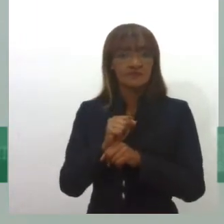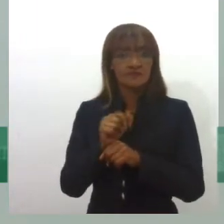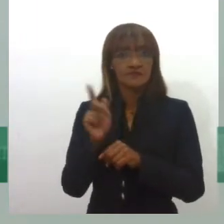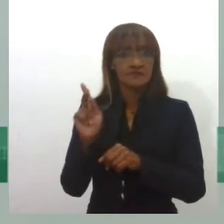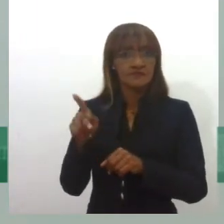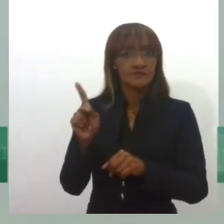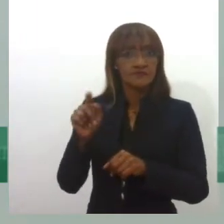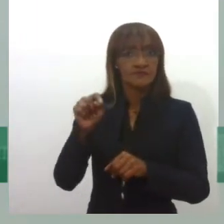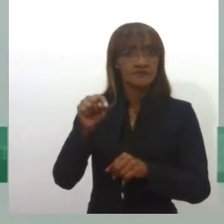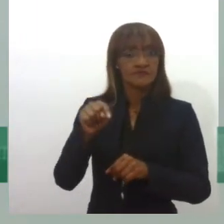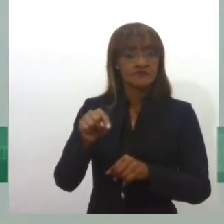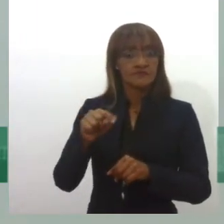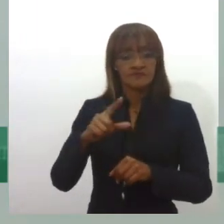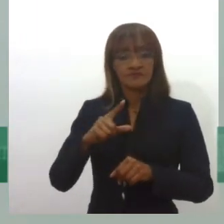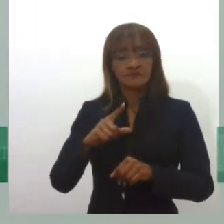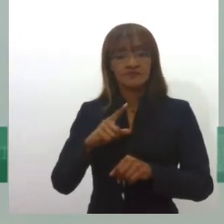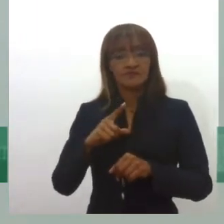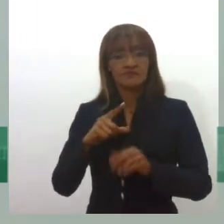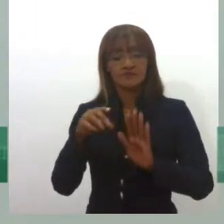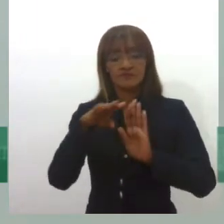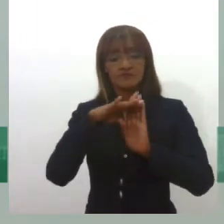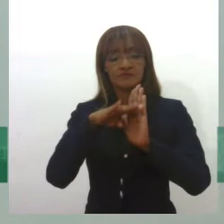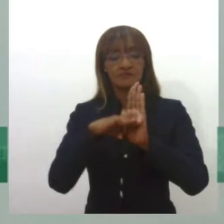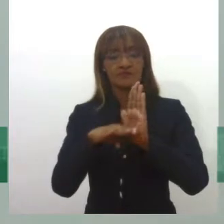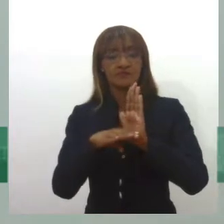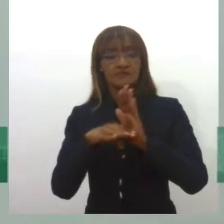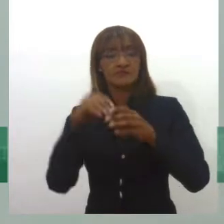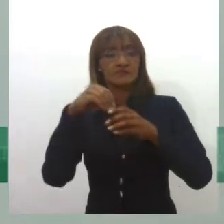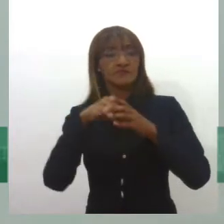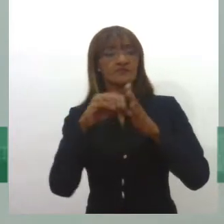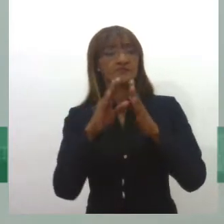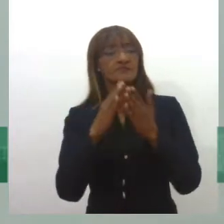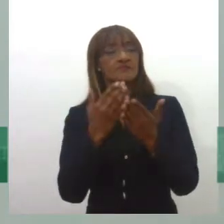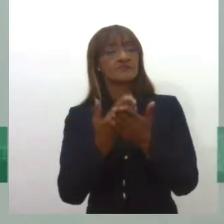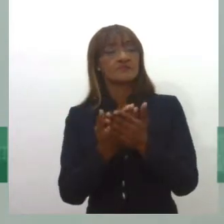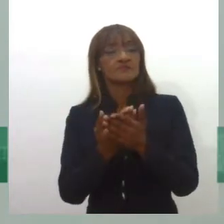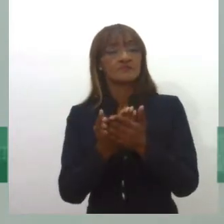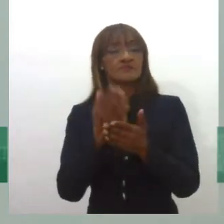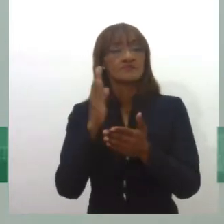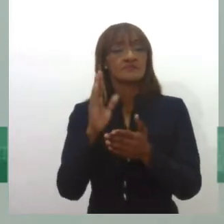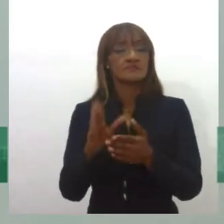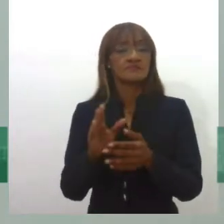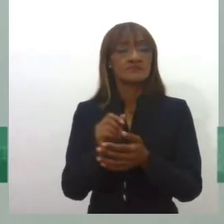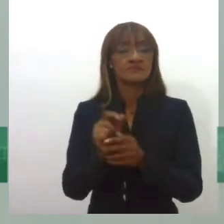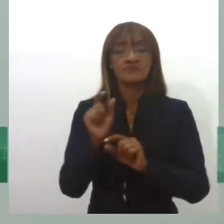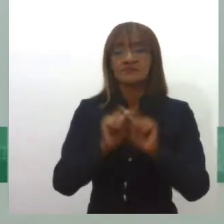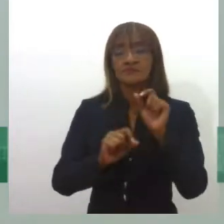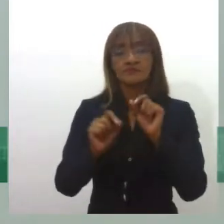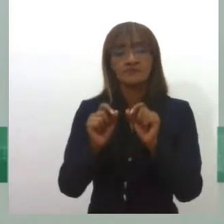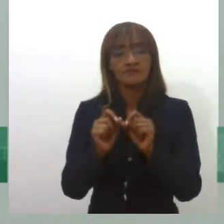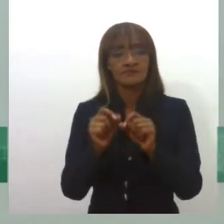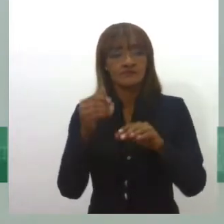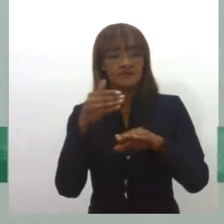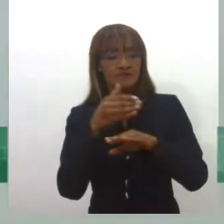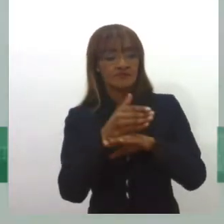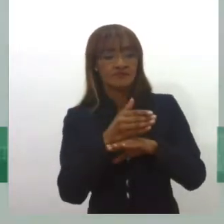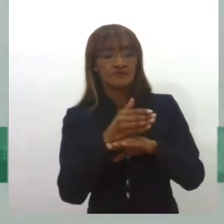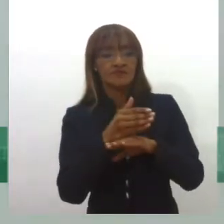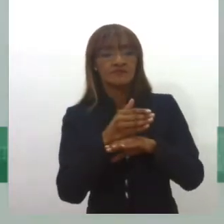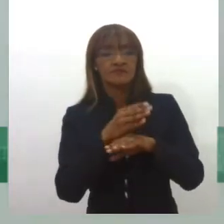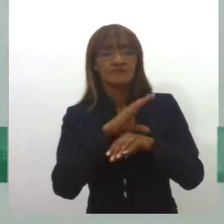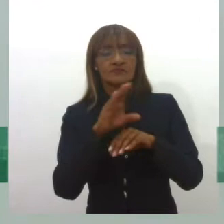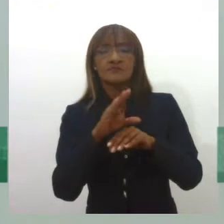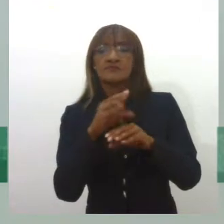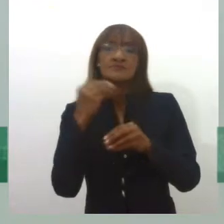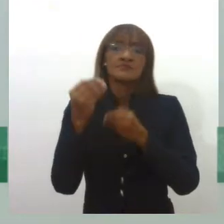tivemos um programa nas escolas, né, de constituição de brigadas escolares, defesa civil na escola em caso de